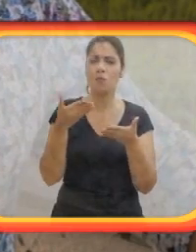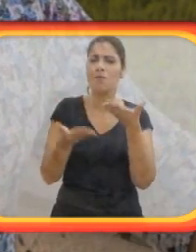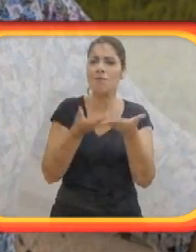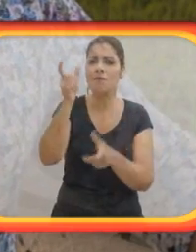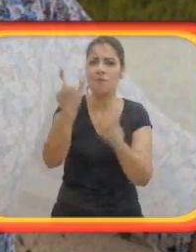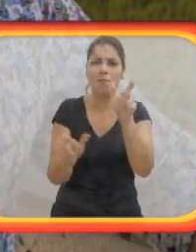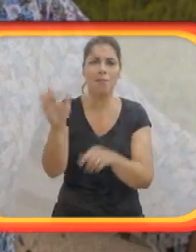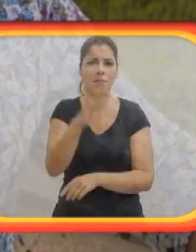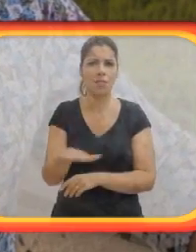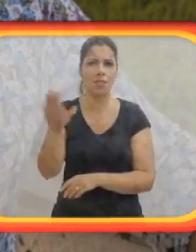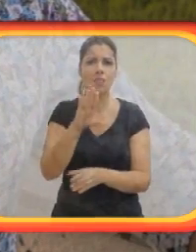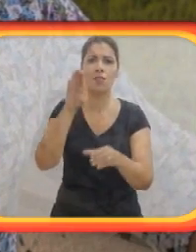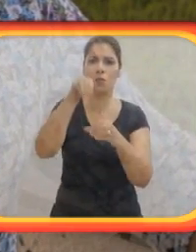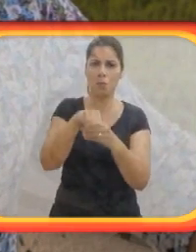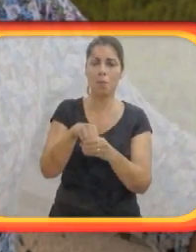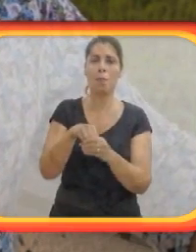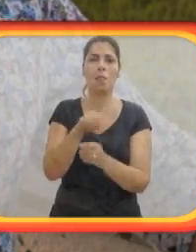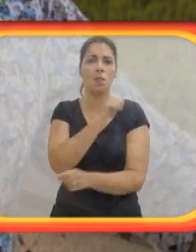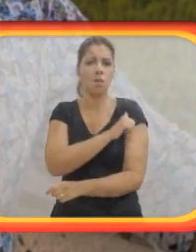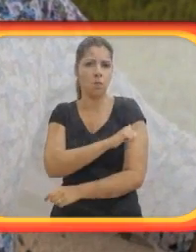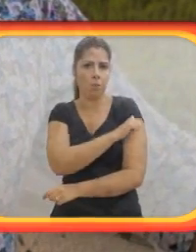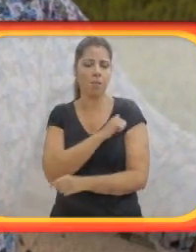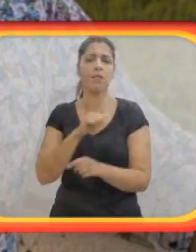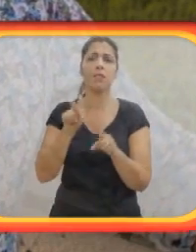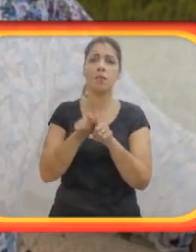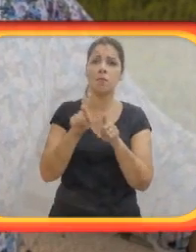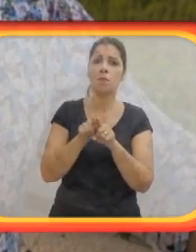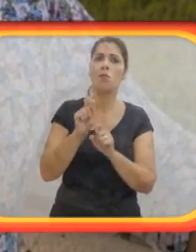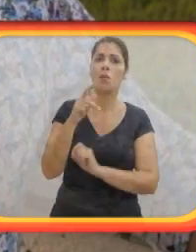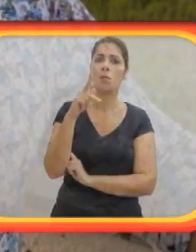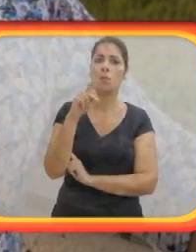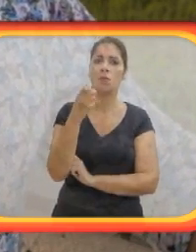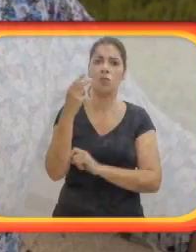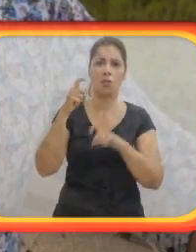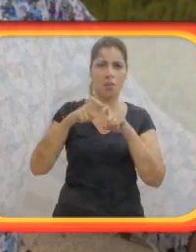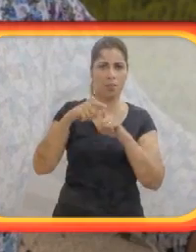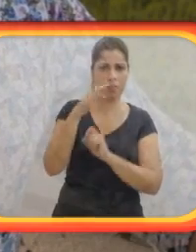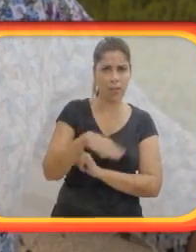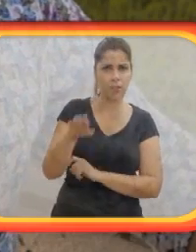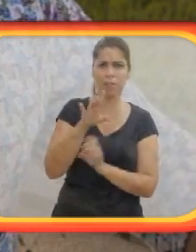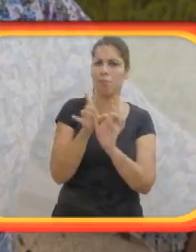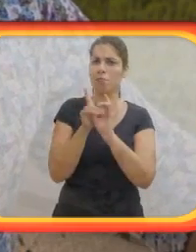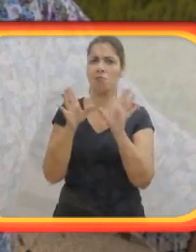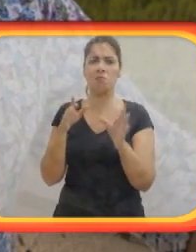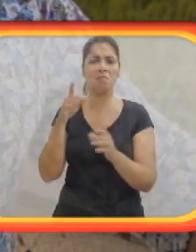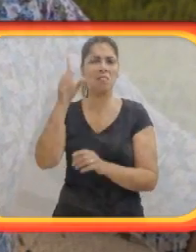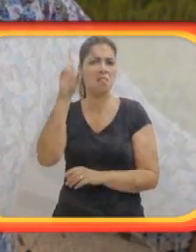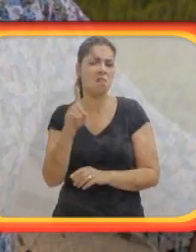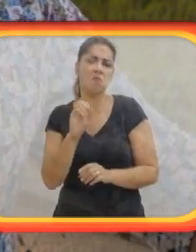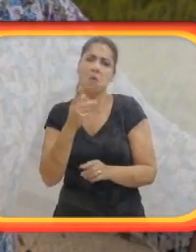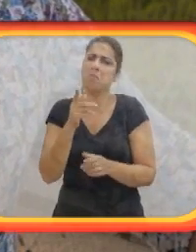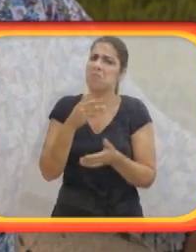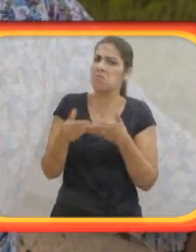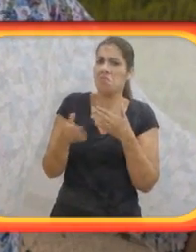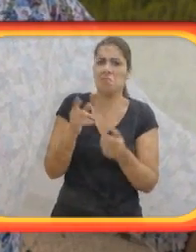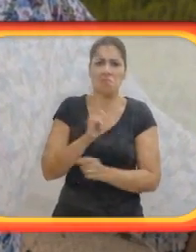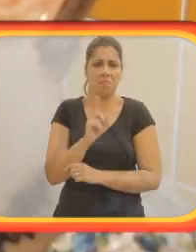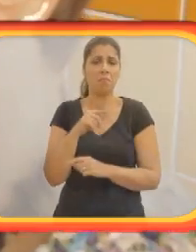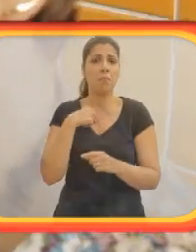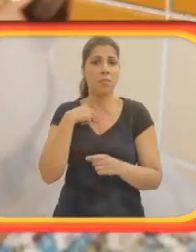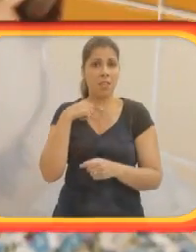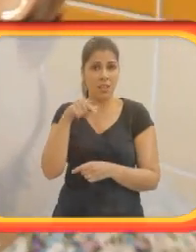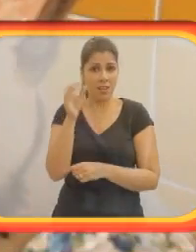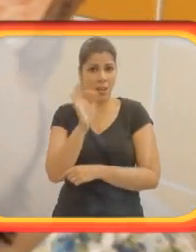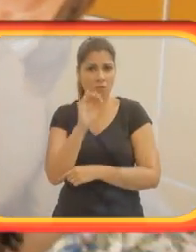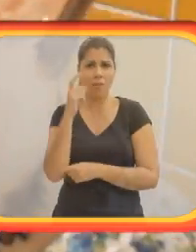as crianças que estejam internadas em uma enfermaria de pediatria. né, independente de ter deficiência ou